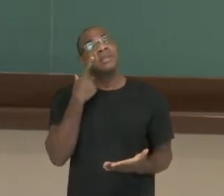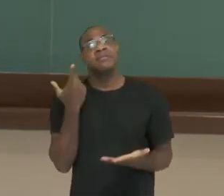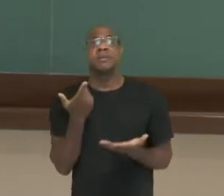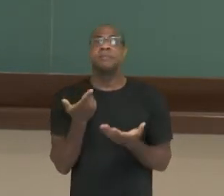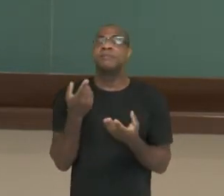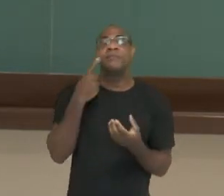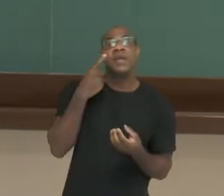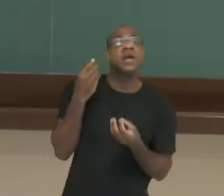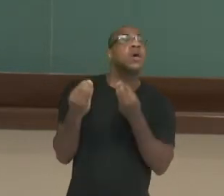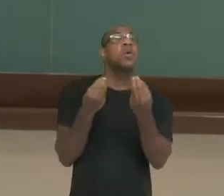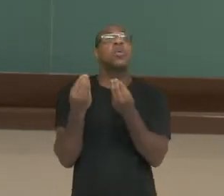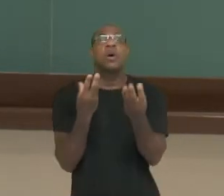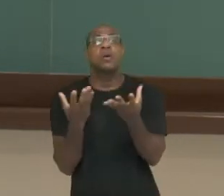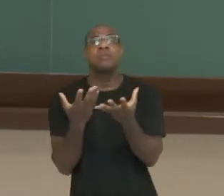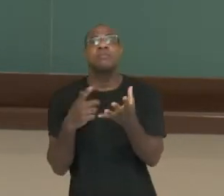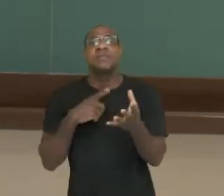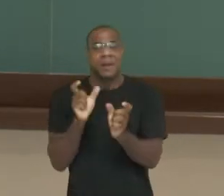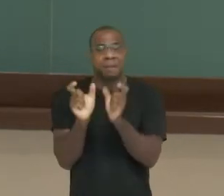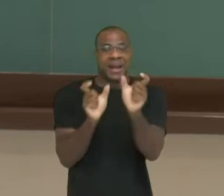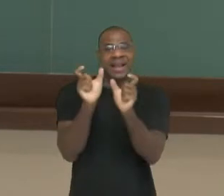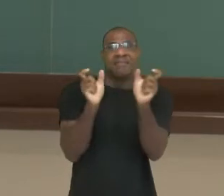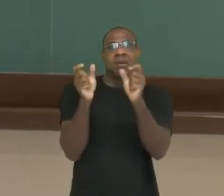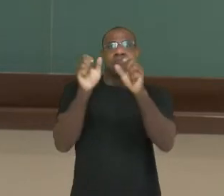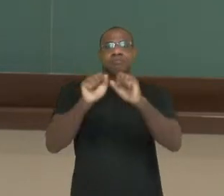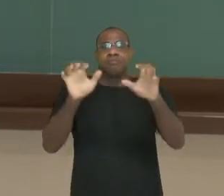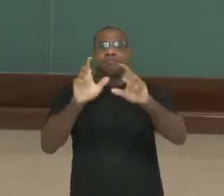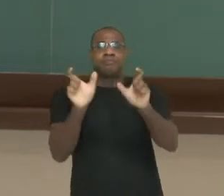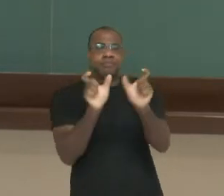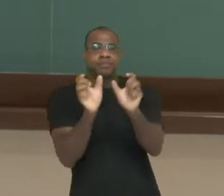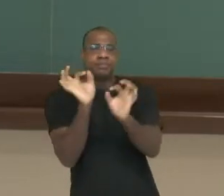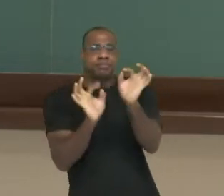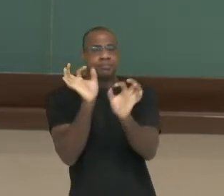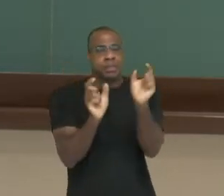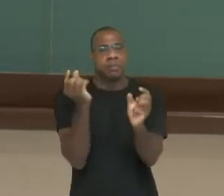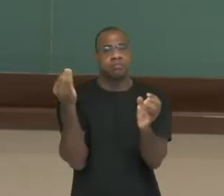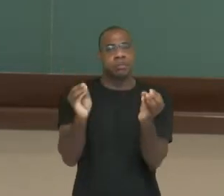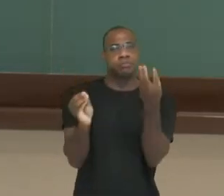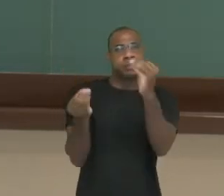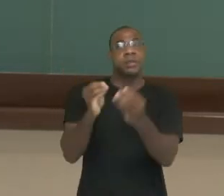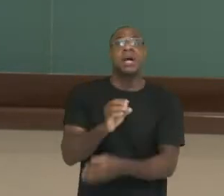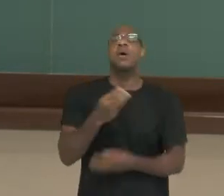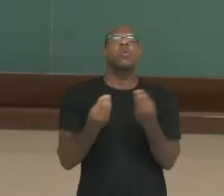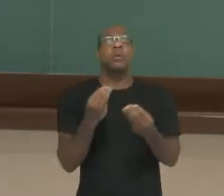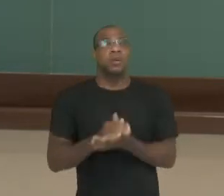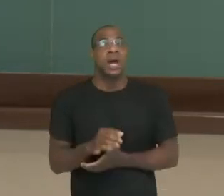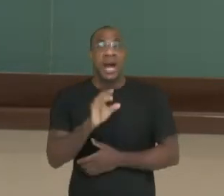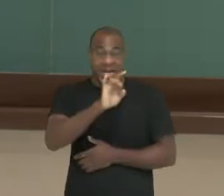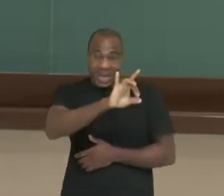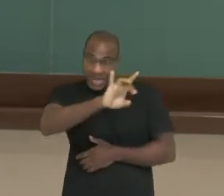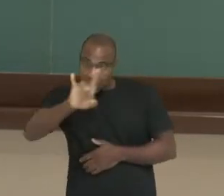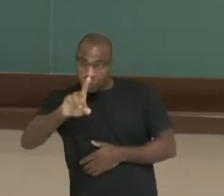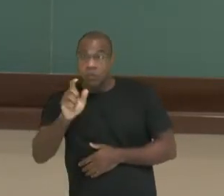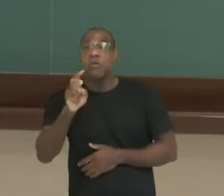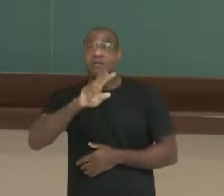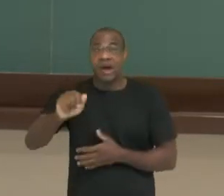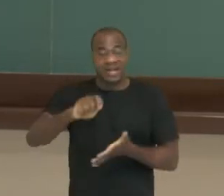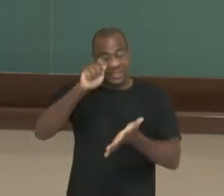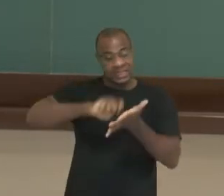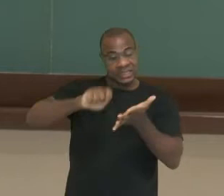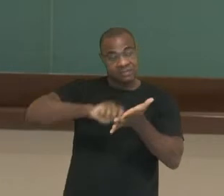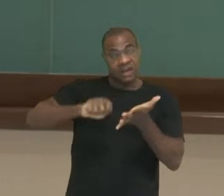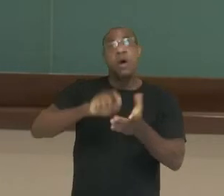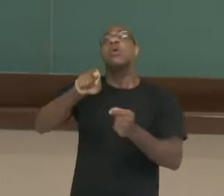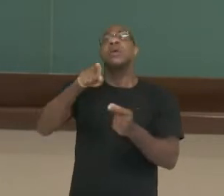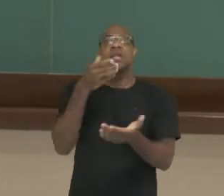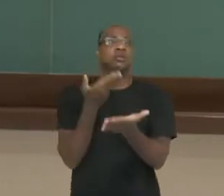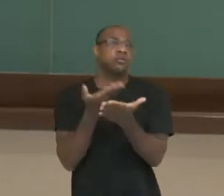hipóteses numa nuvem de palavras. De que maneira? Cada um escreverá o que se lembra dos estudos